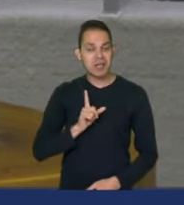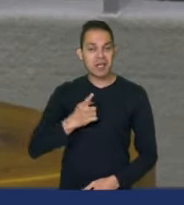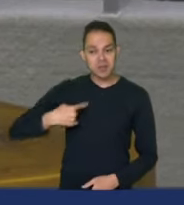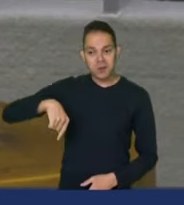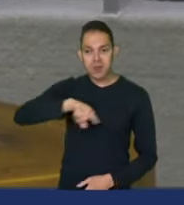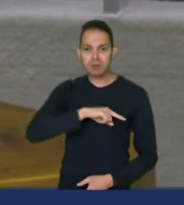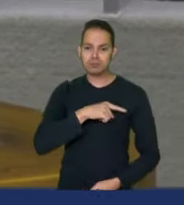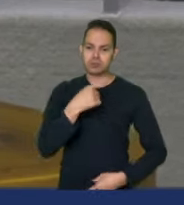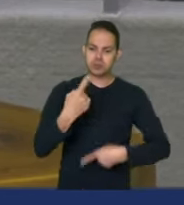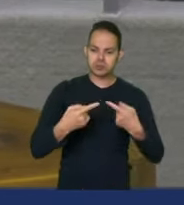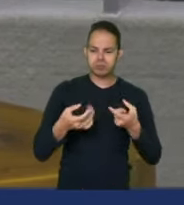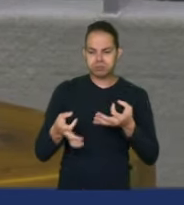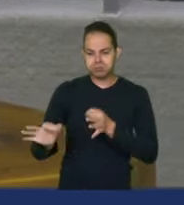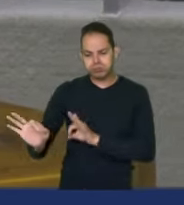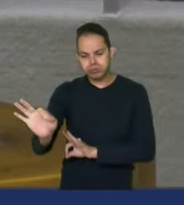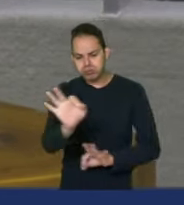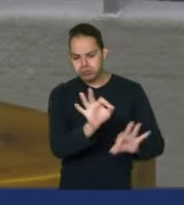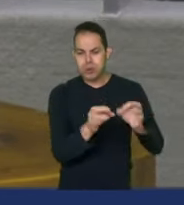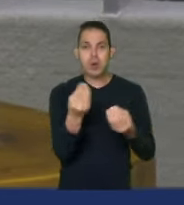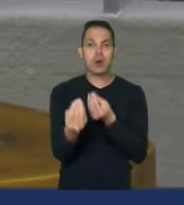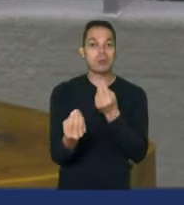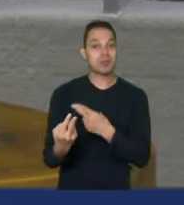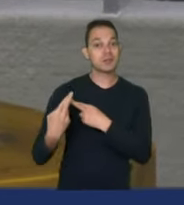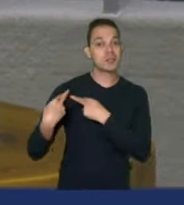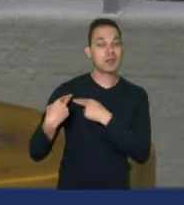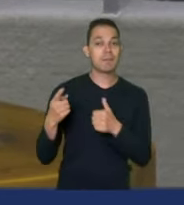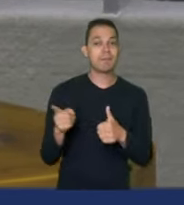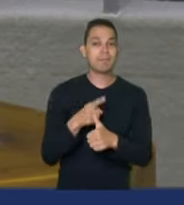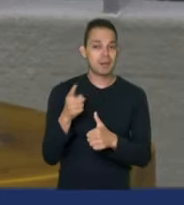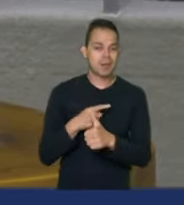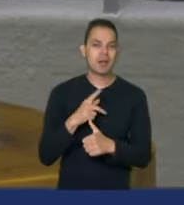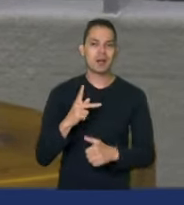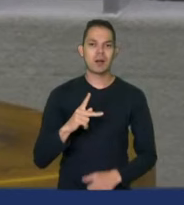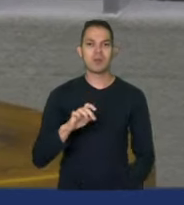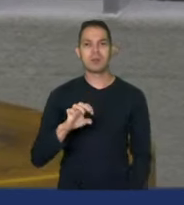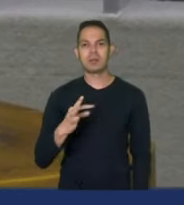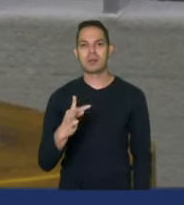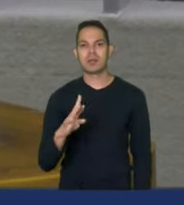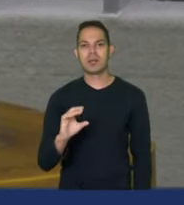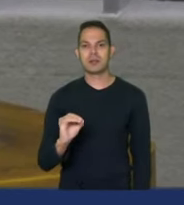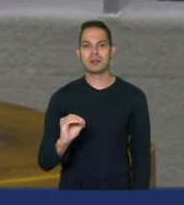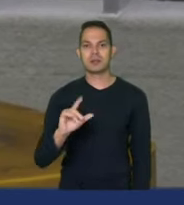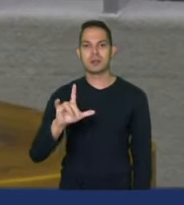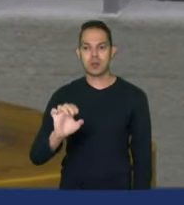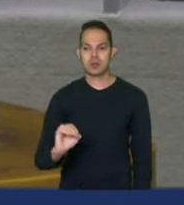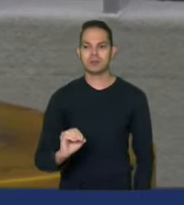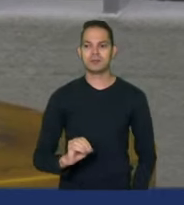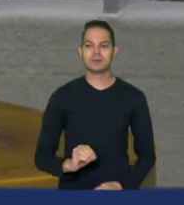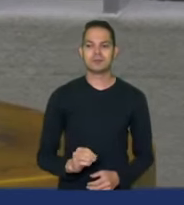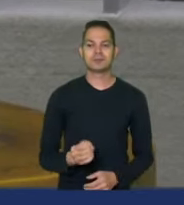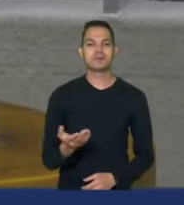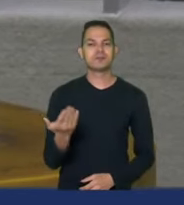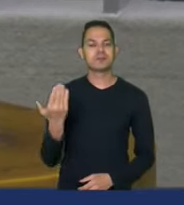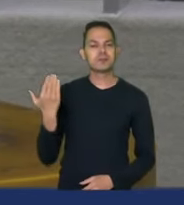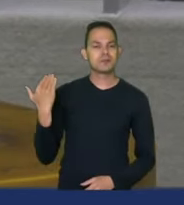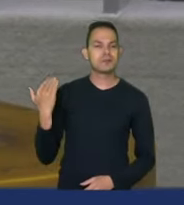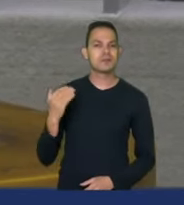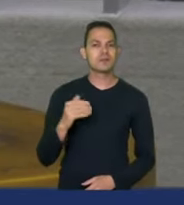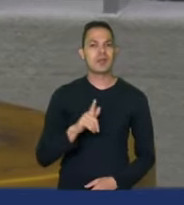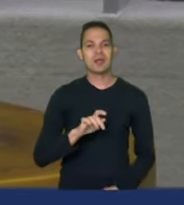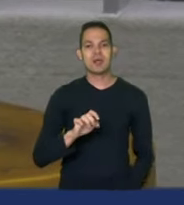trabalhar com responsabilidade. E o primeiro deles é o petróleo. Getúlio Vargas, o pai do trabalhismo